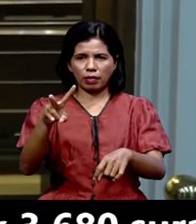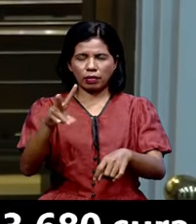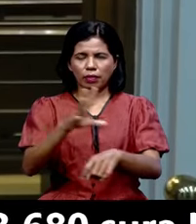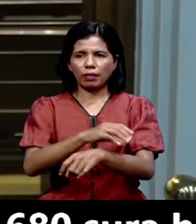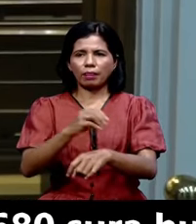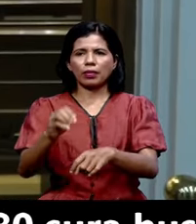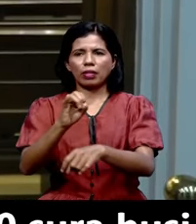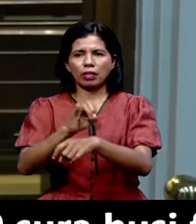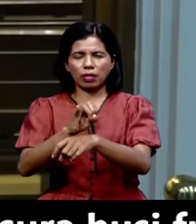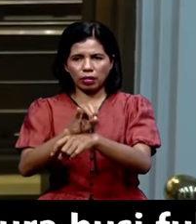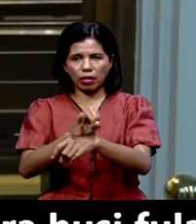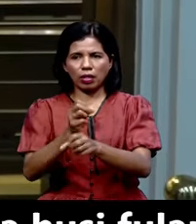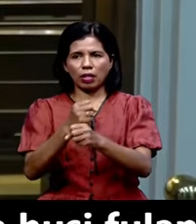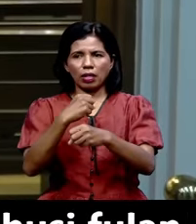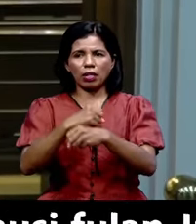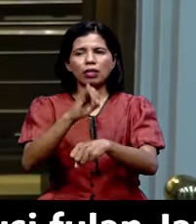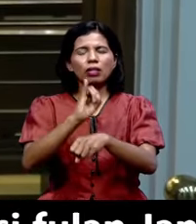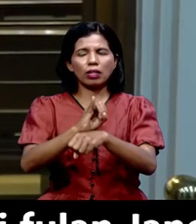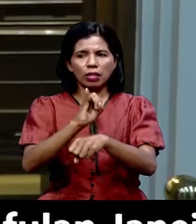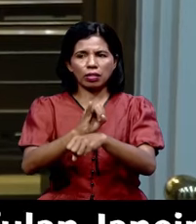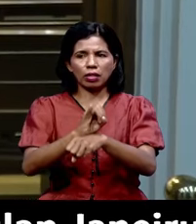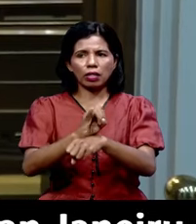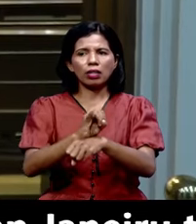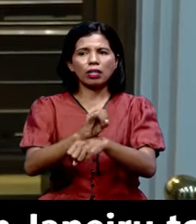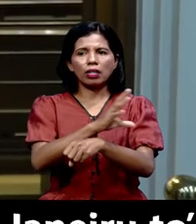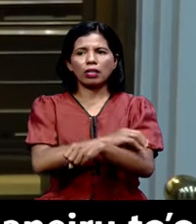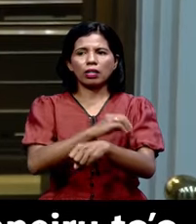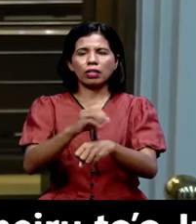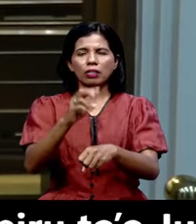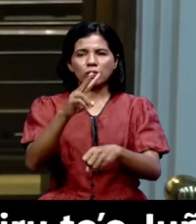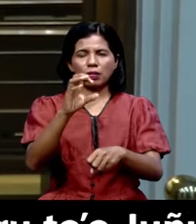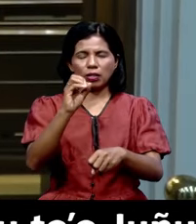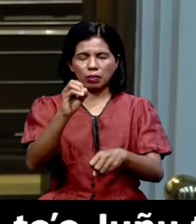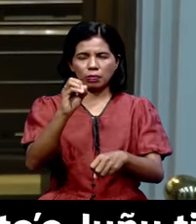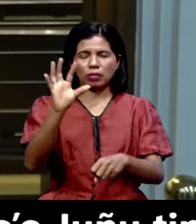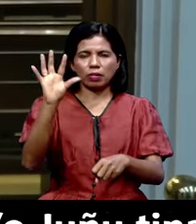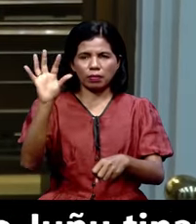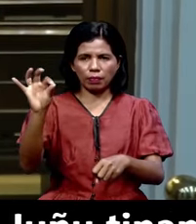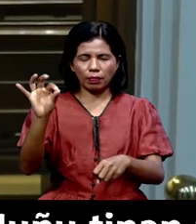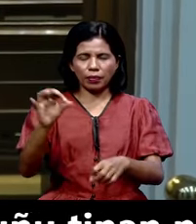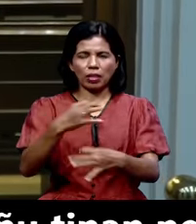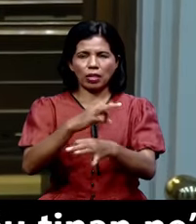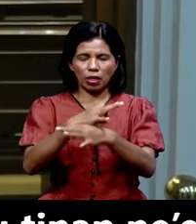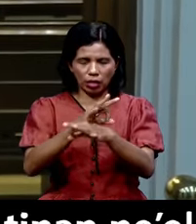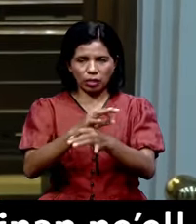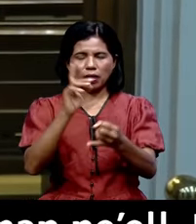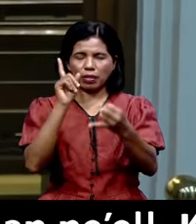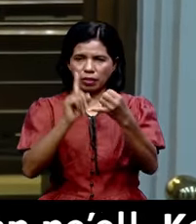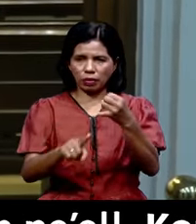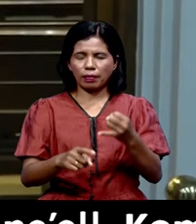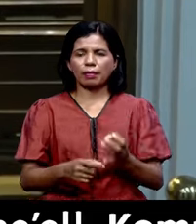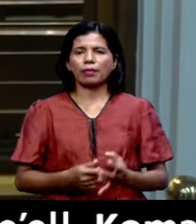condição natureza nian halo igreja rasik desde 2009 ninia reabilitação nikus